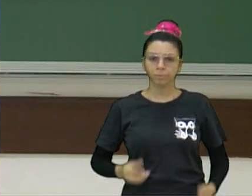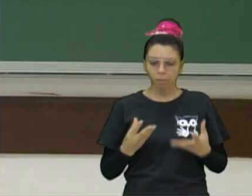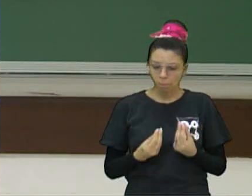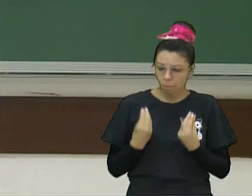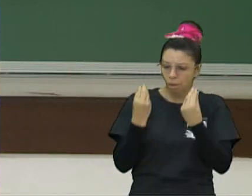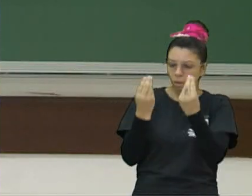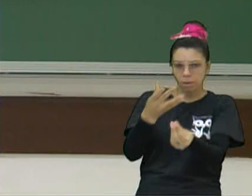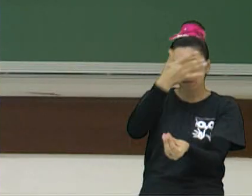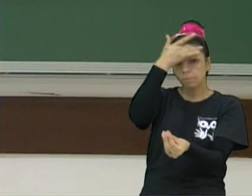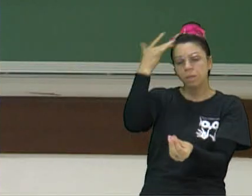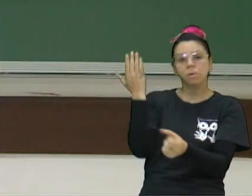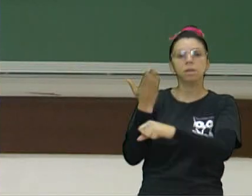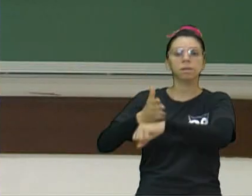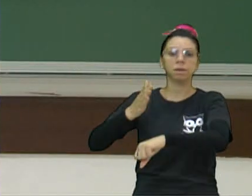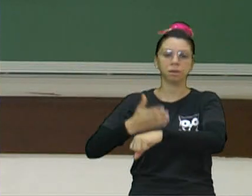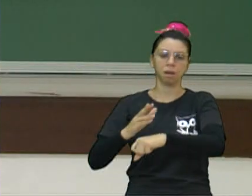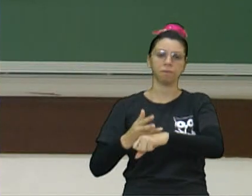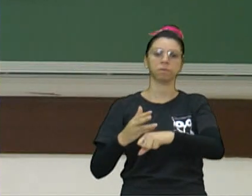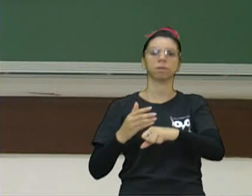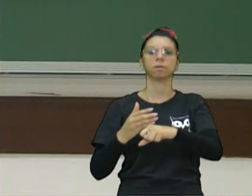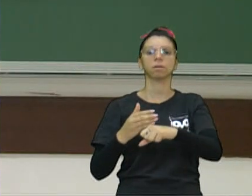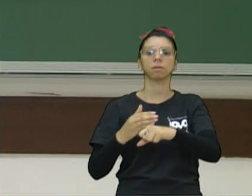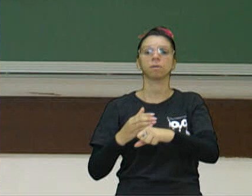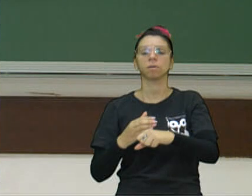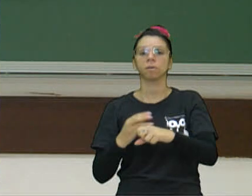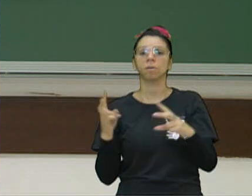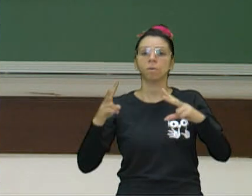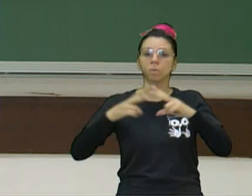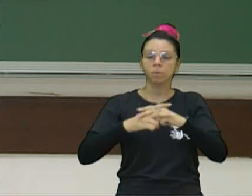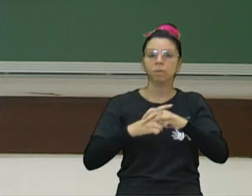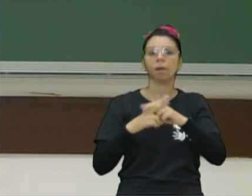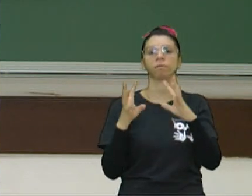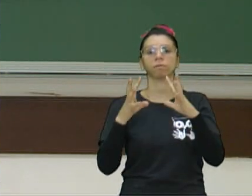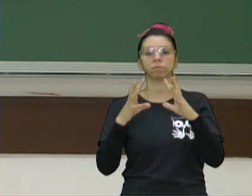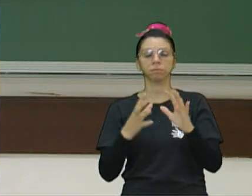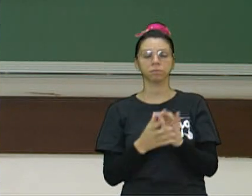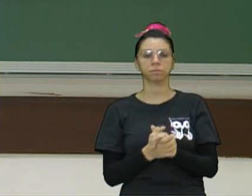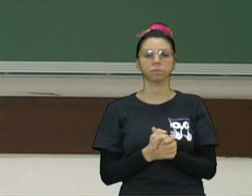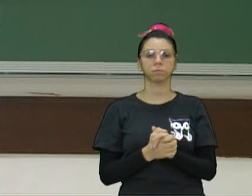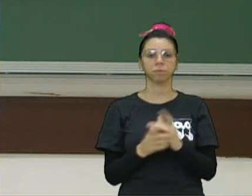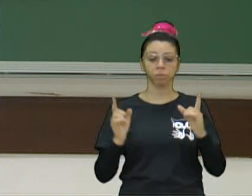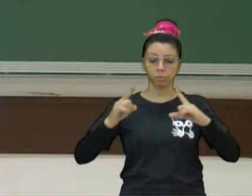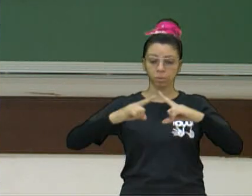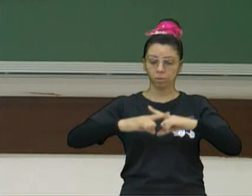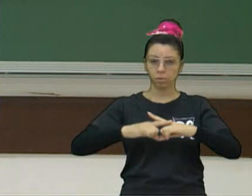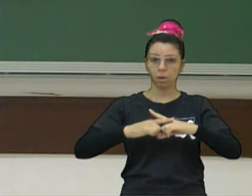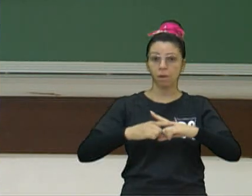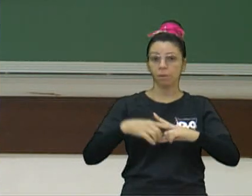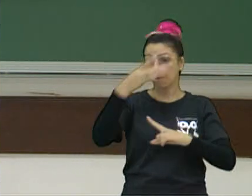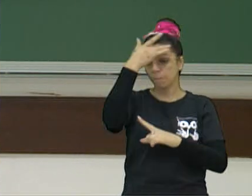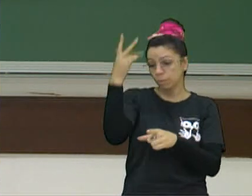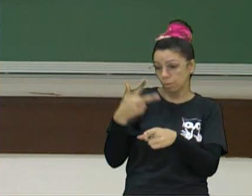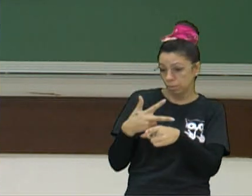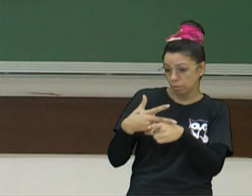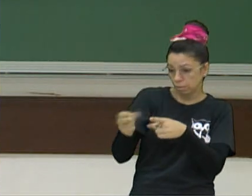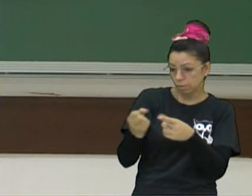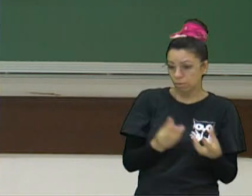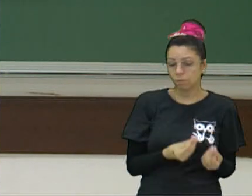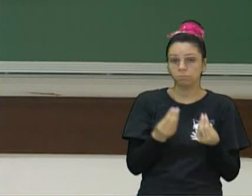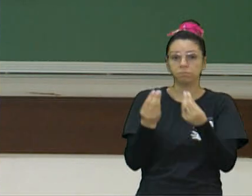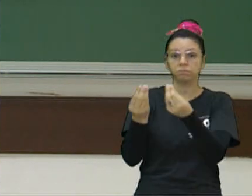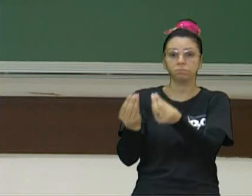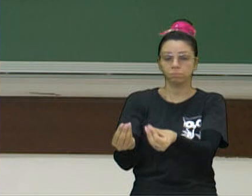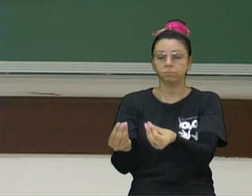esses lutadores, esses melhores lutadores, disputavam torneios. Então, através da disputa desse torneio, os vencedores eram premiados. Então, ali